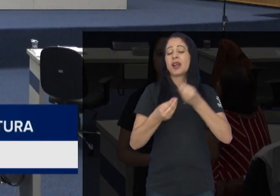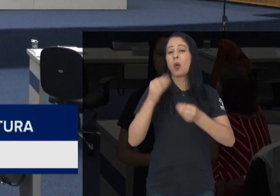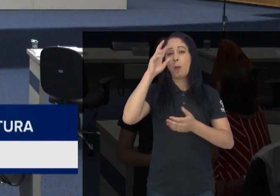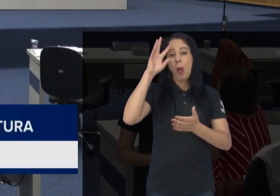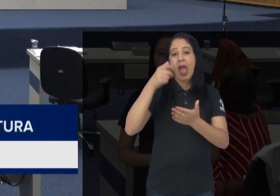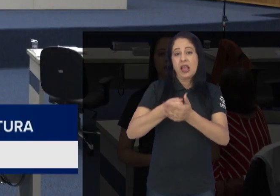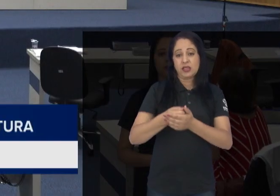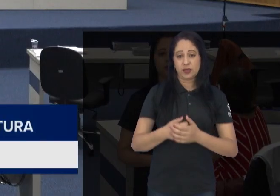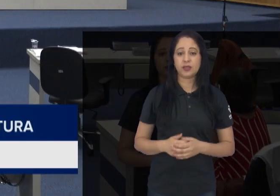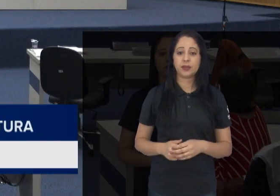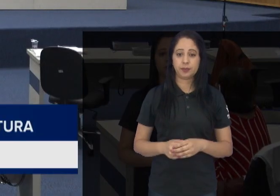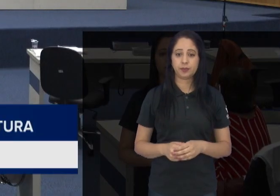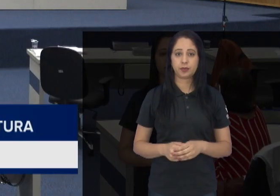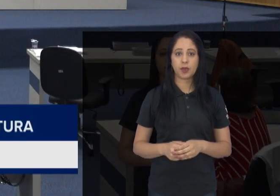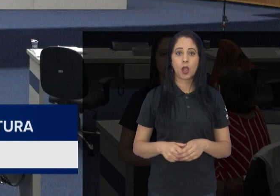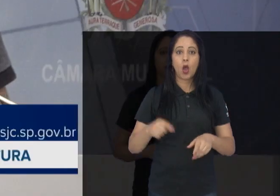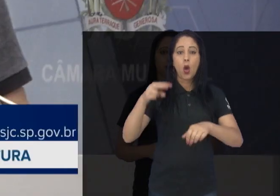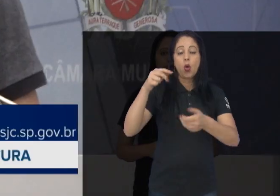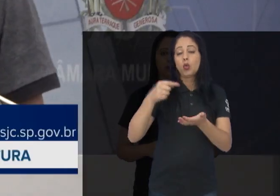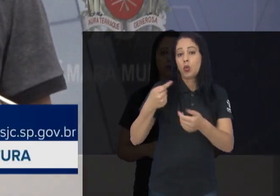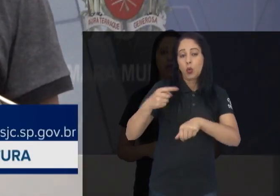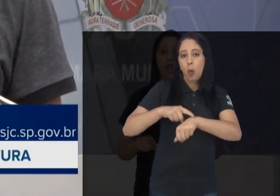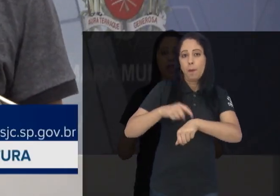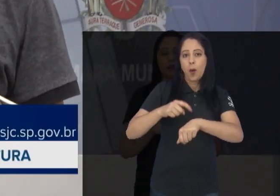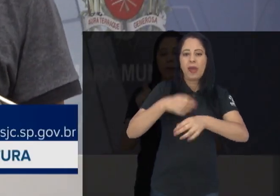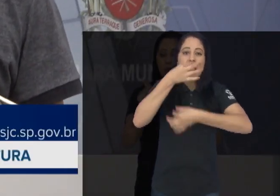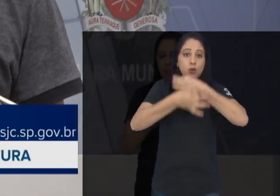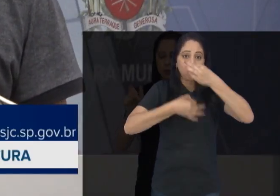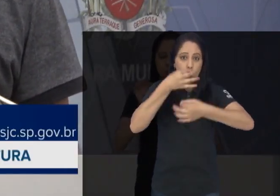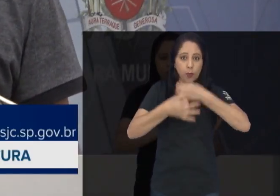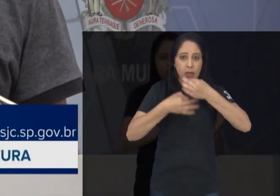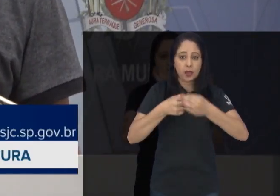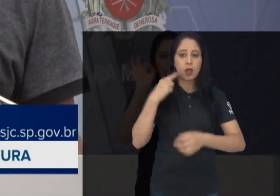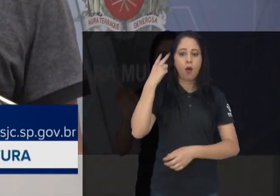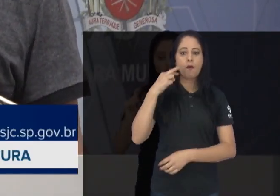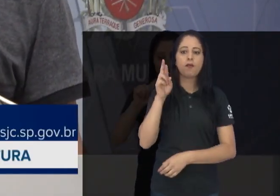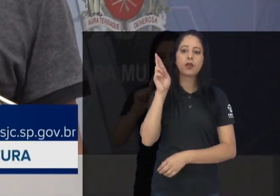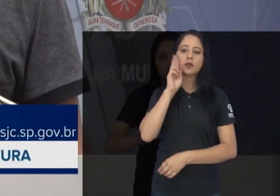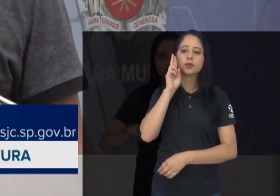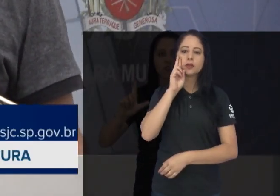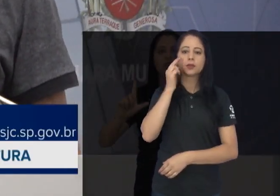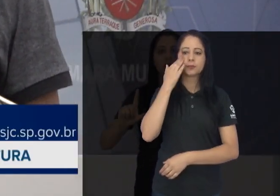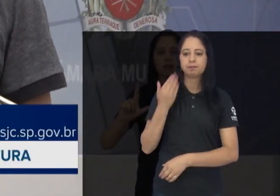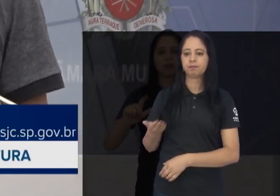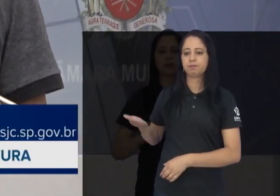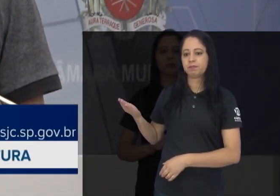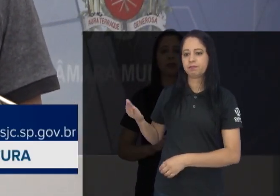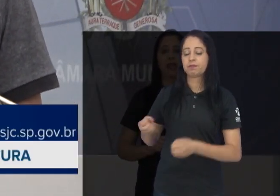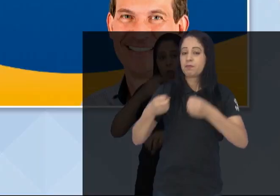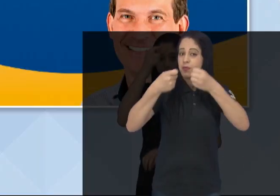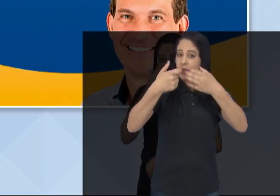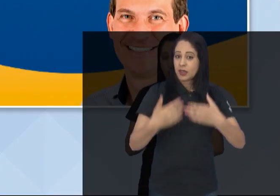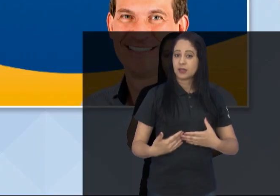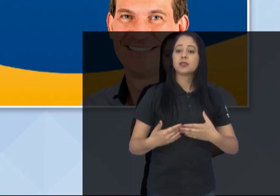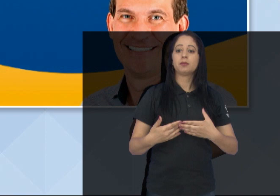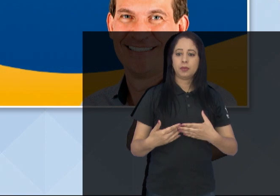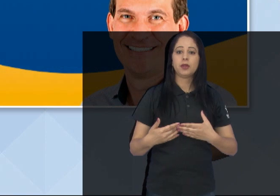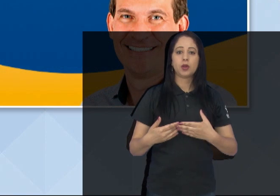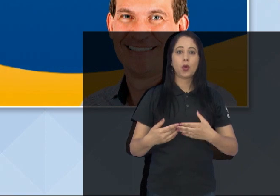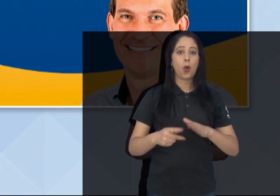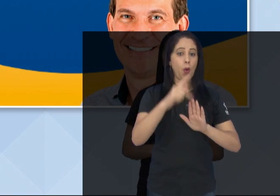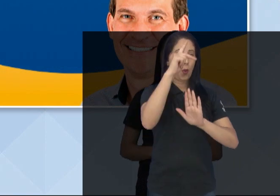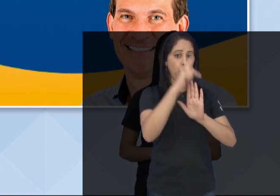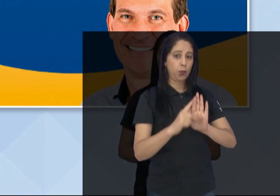núcleos. Já durante o Pinga-Fogo, o vereador Renato Santiago foi à tribuna para falar sobre os destaques do